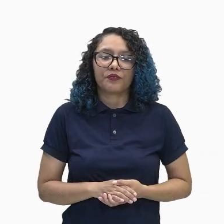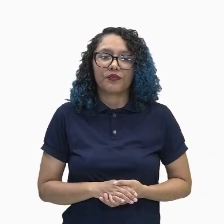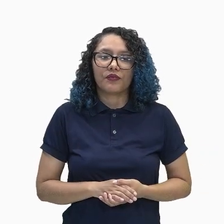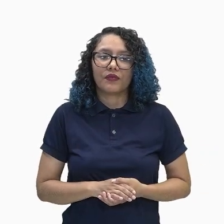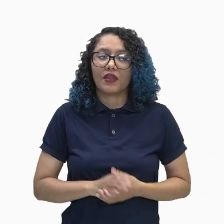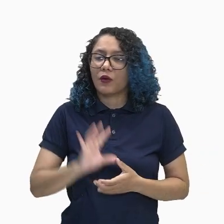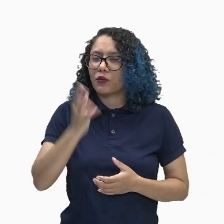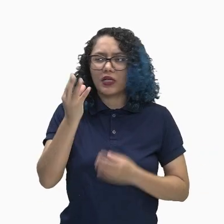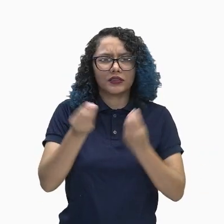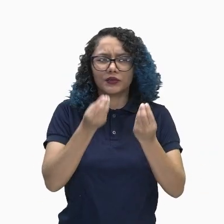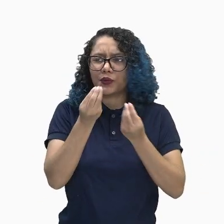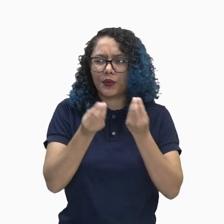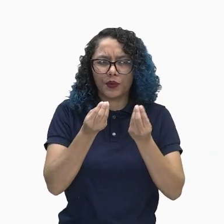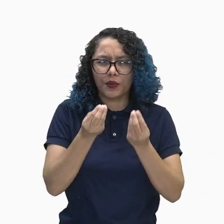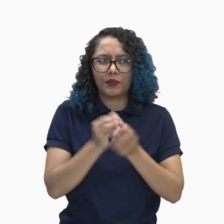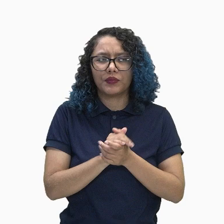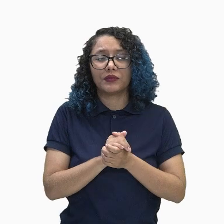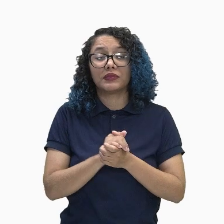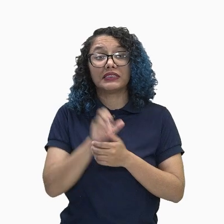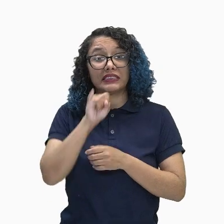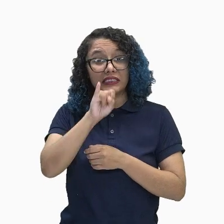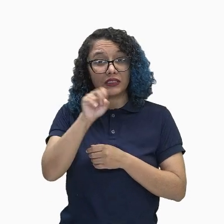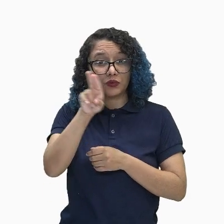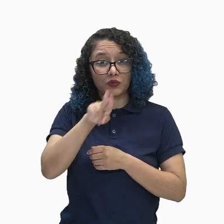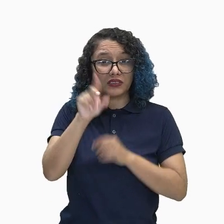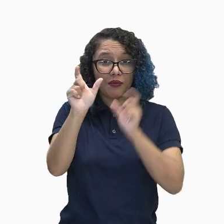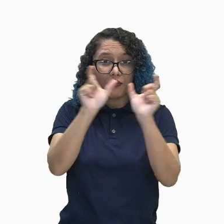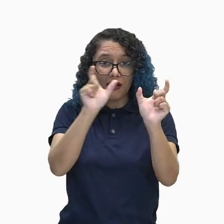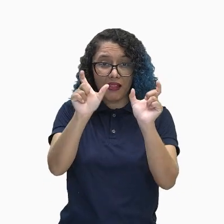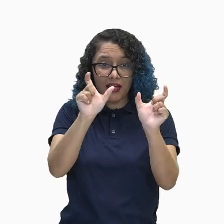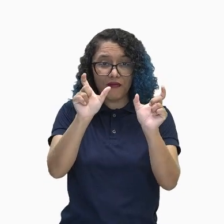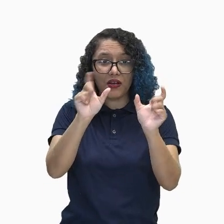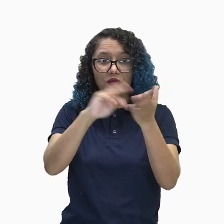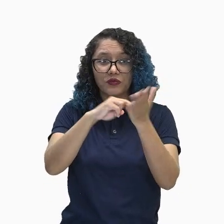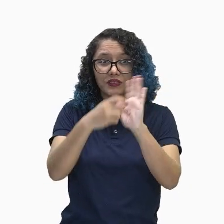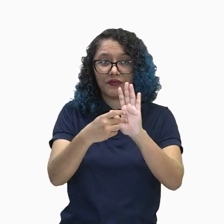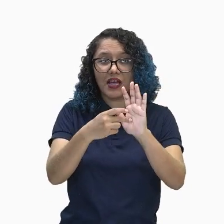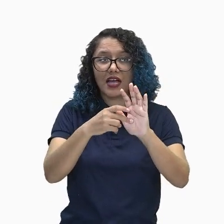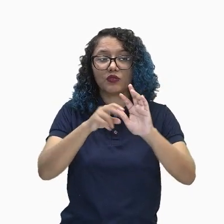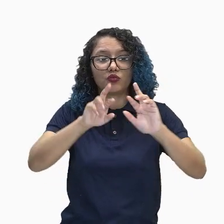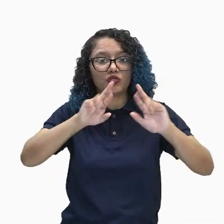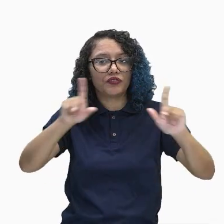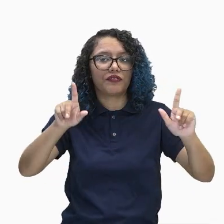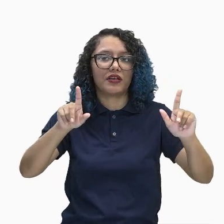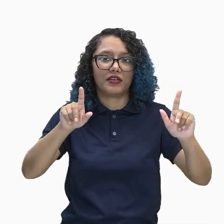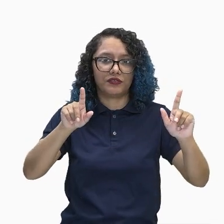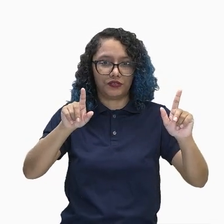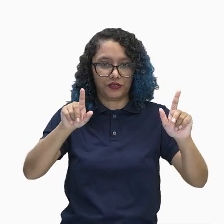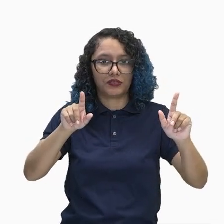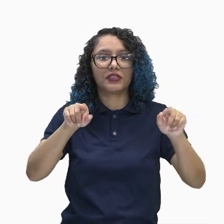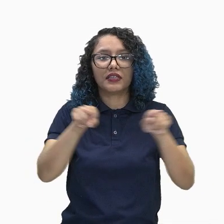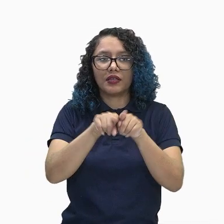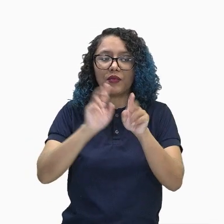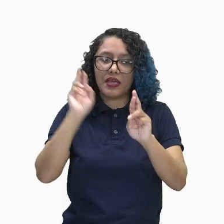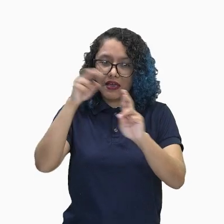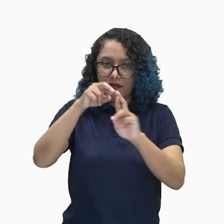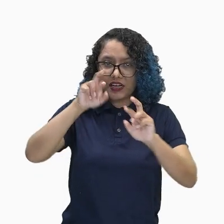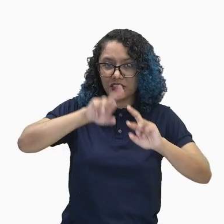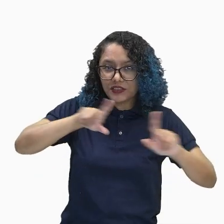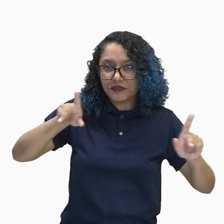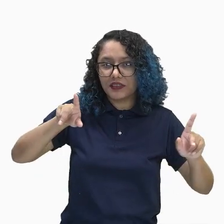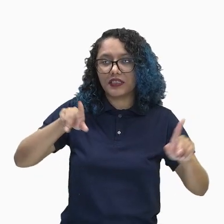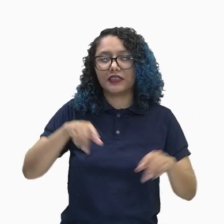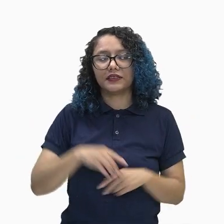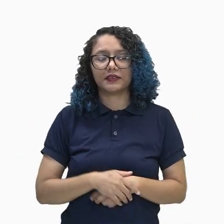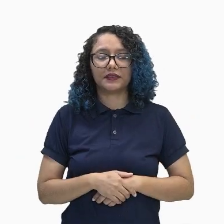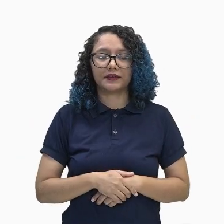o emprego de termos de sentido oposto e que possuem referentes diferentes. Então, a